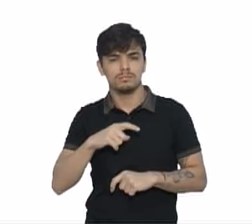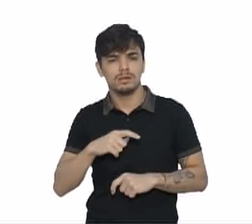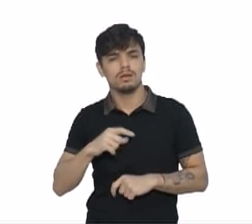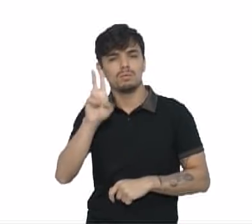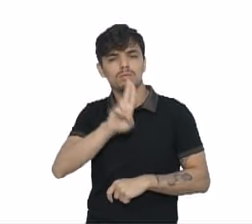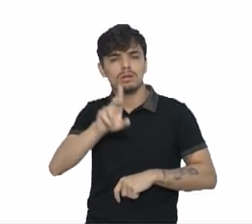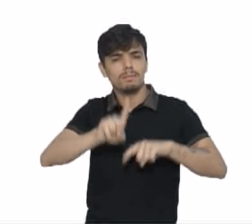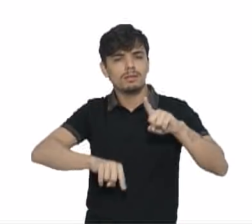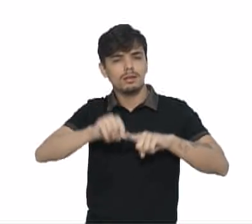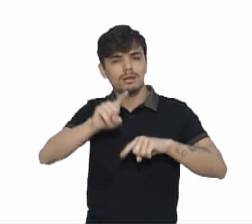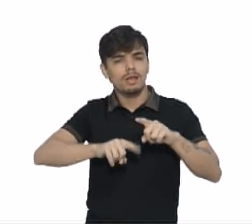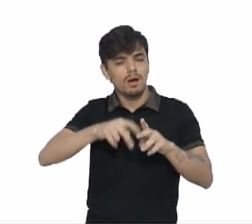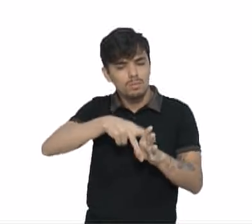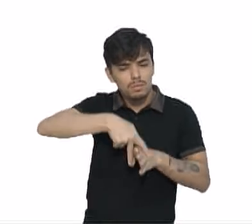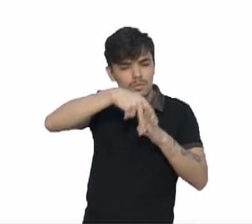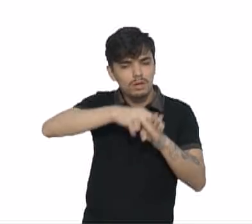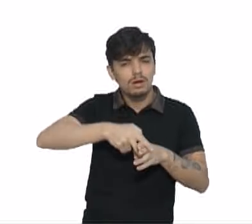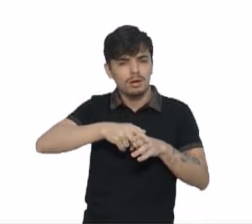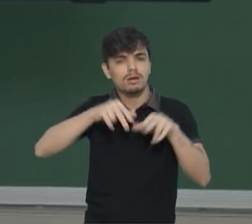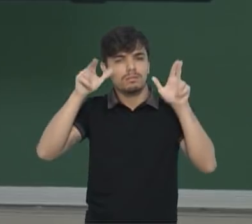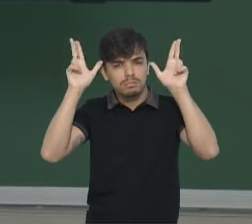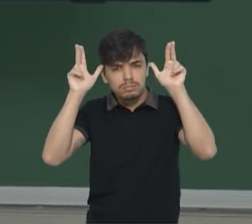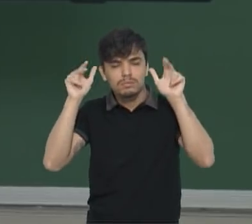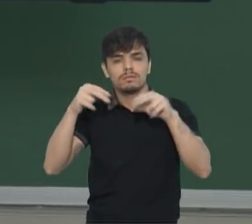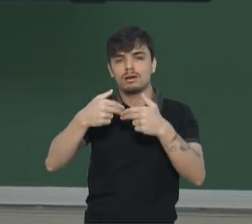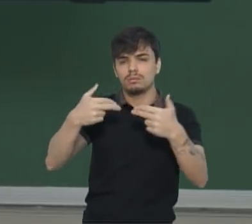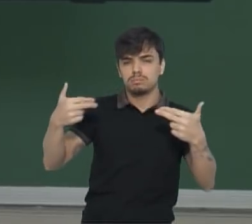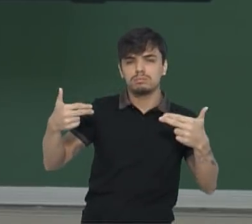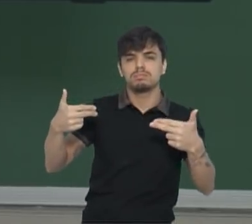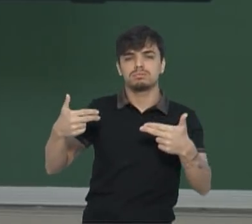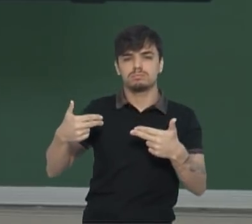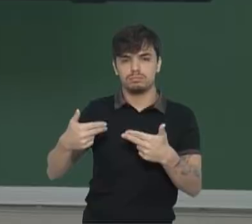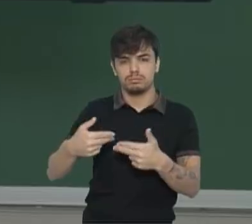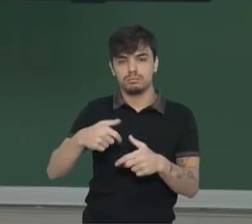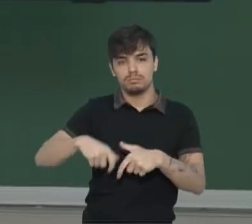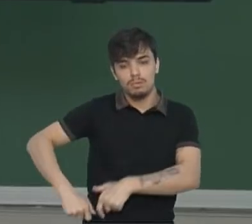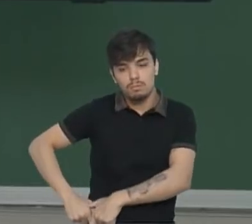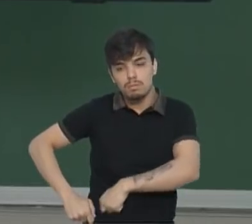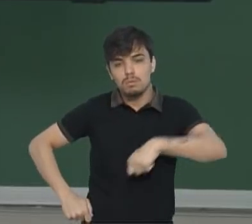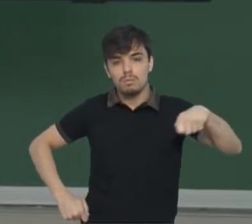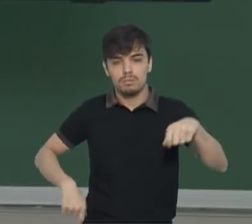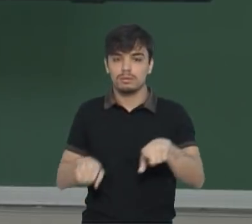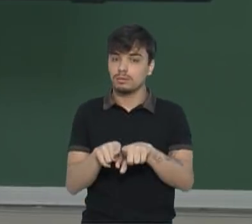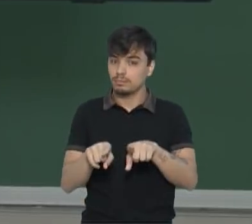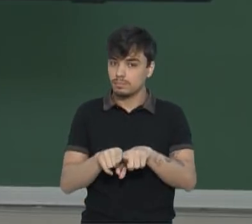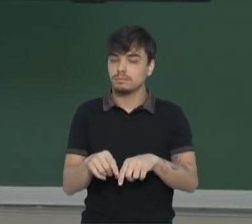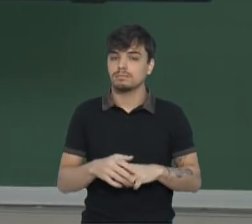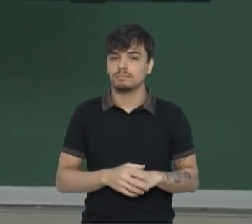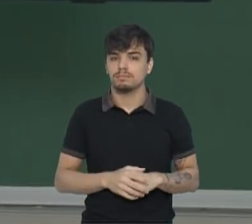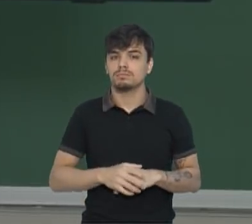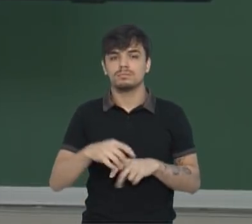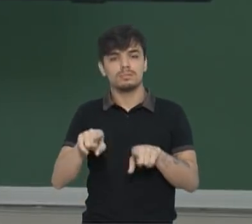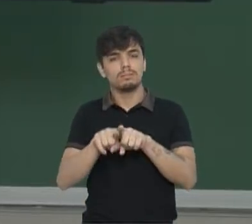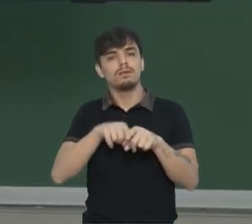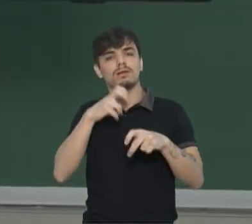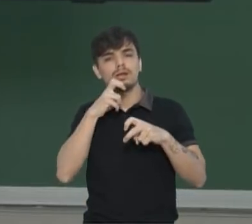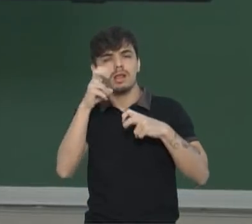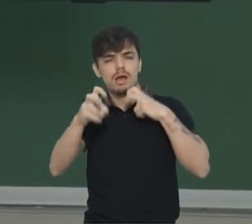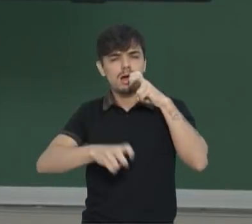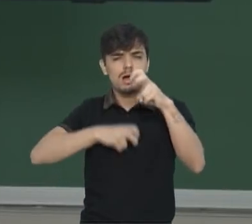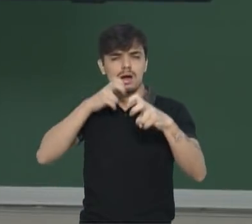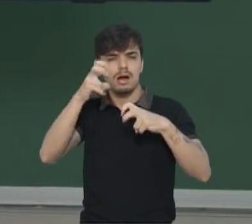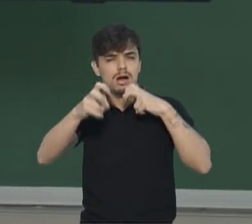utilização do cavalo, não ter uma organização de ataque, ia todo mundo junto e ao mesmo tempo, e geralmente eles iam gritando, como vocês veem em